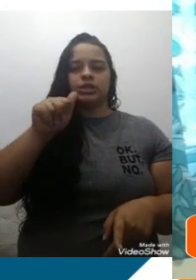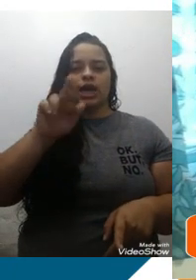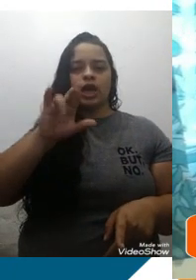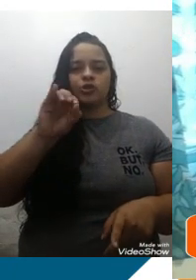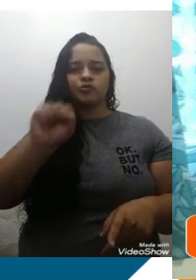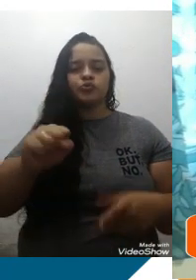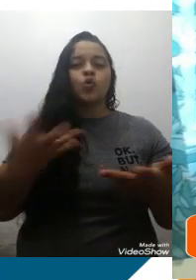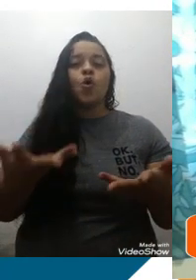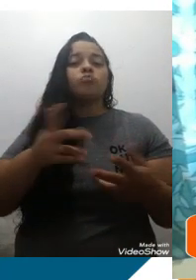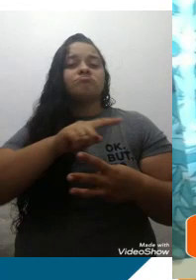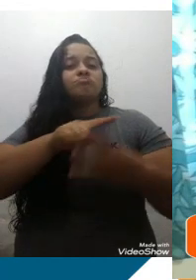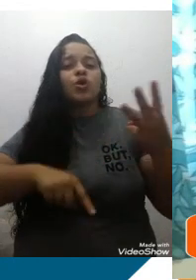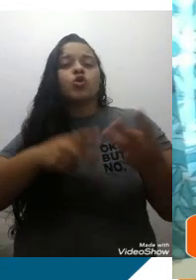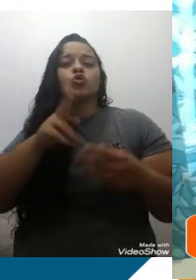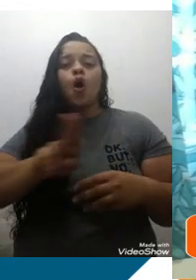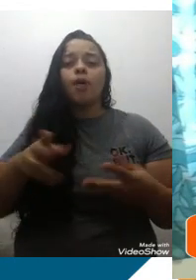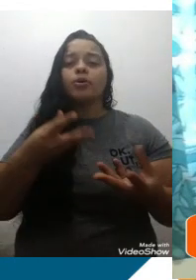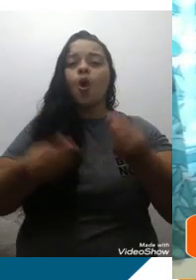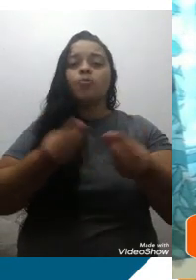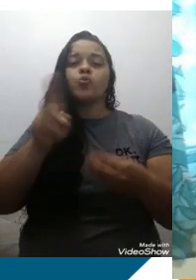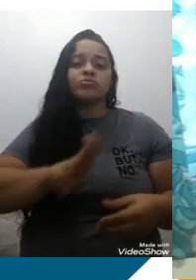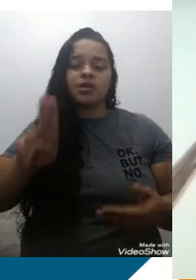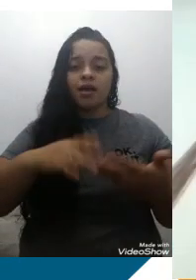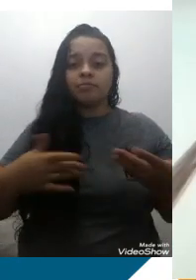índio, quem é que utiliza, enfim.